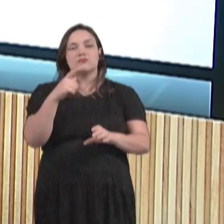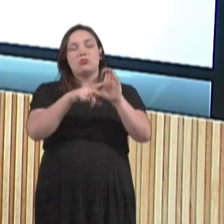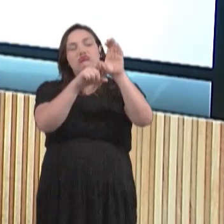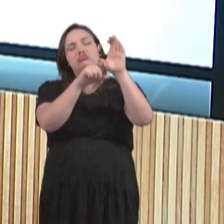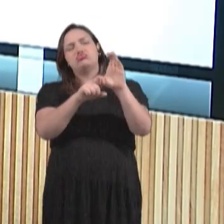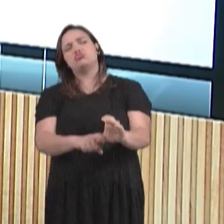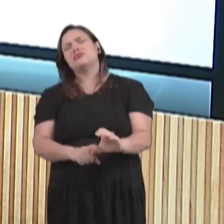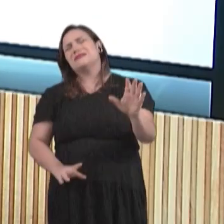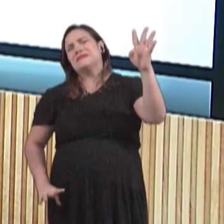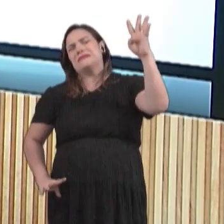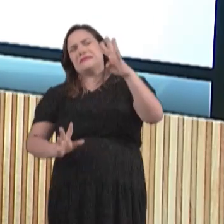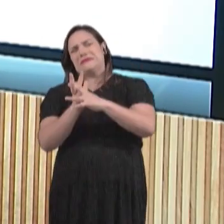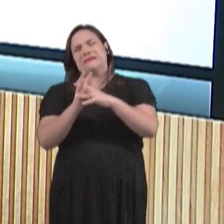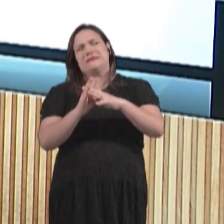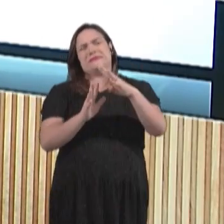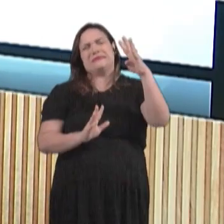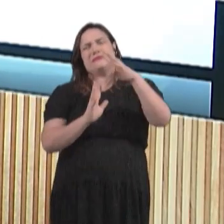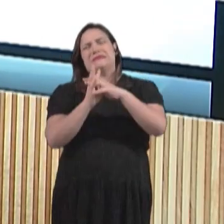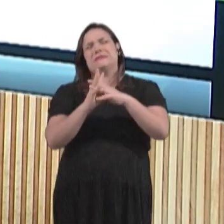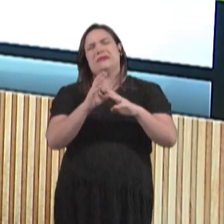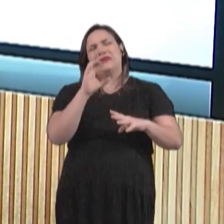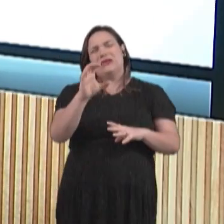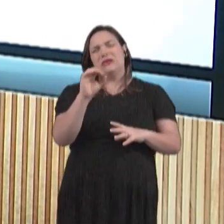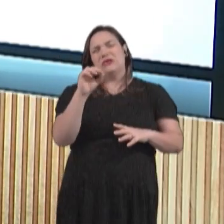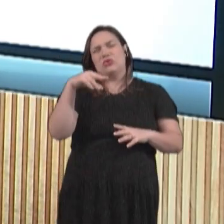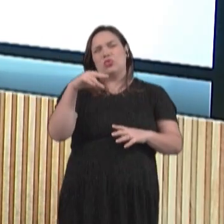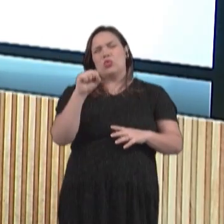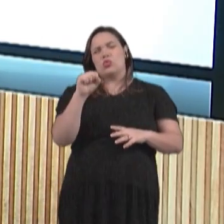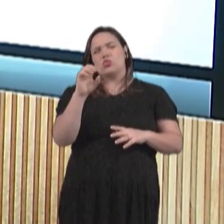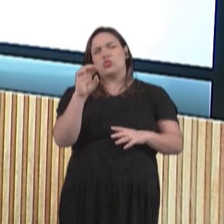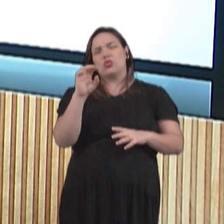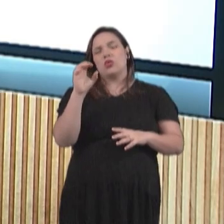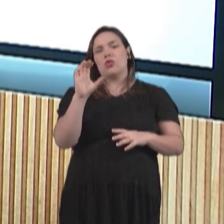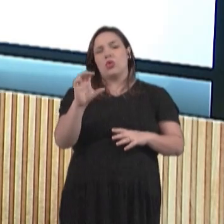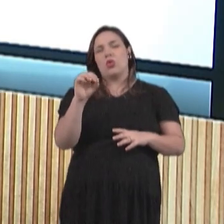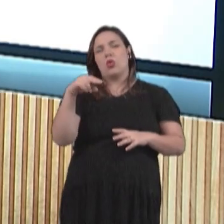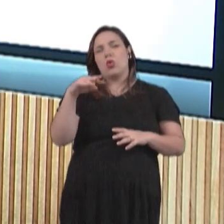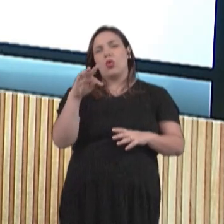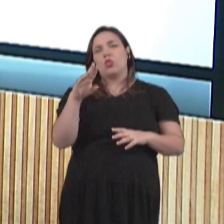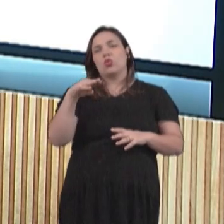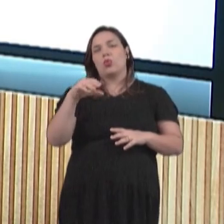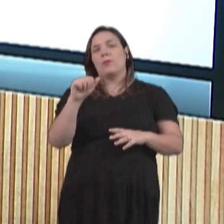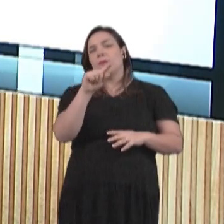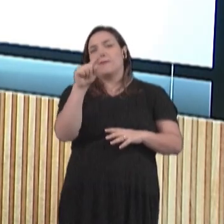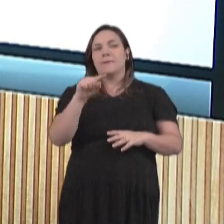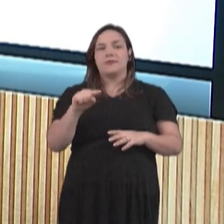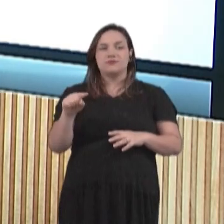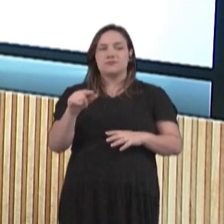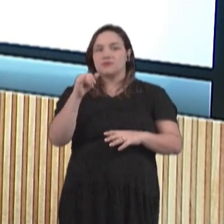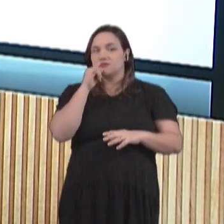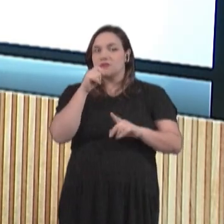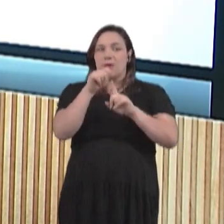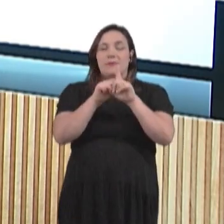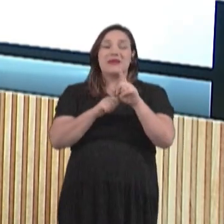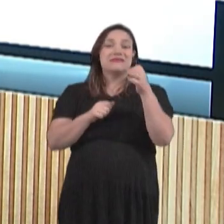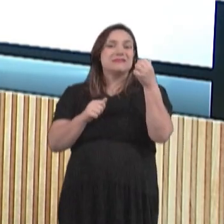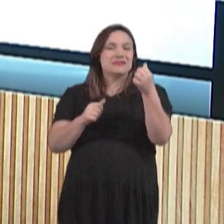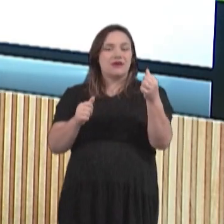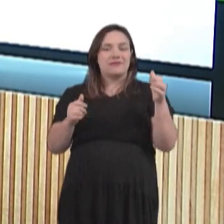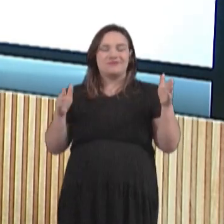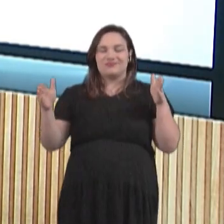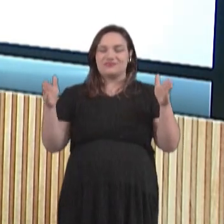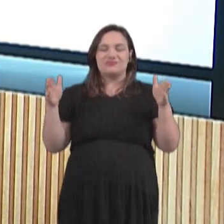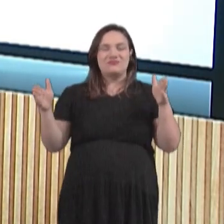e estabelece medidas fiscais de combate. O devedor contumaz é aquele contribuinte que em 6 meses